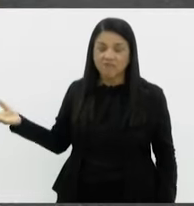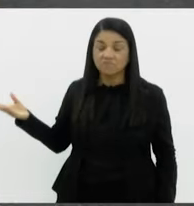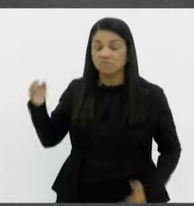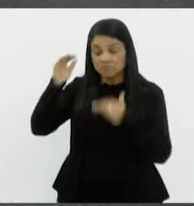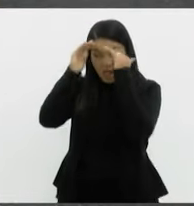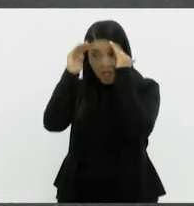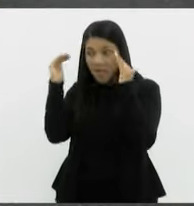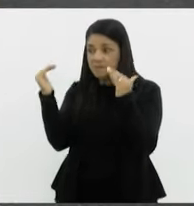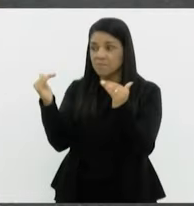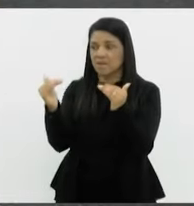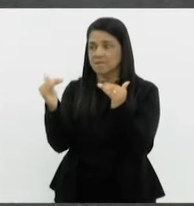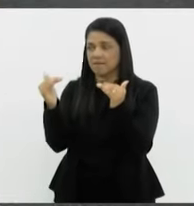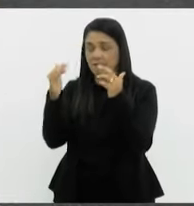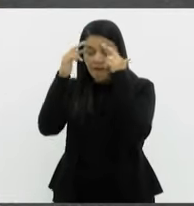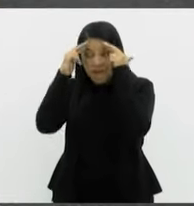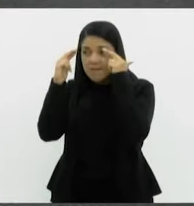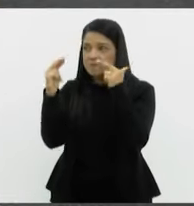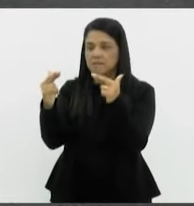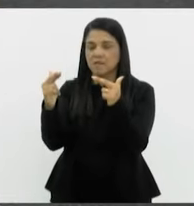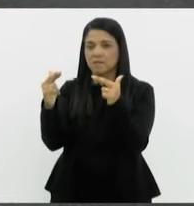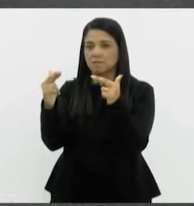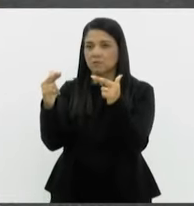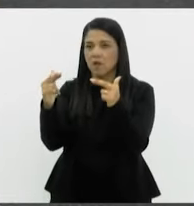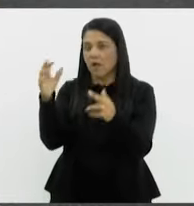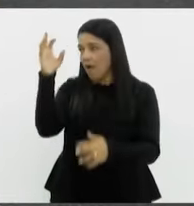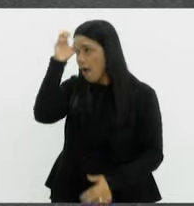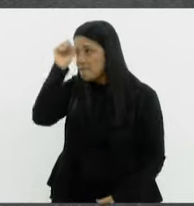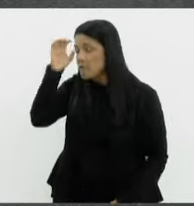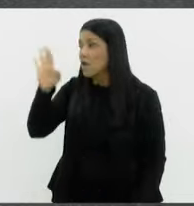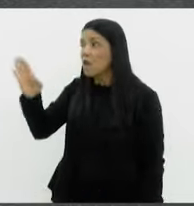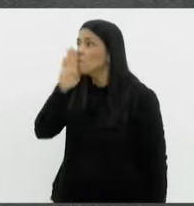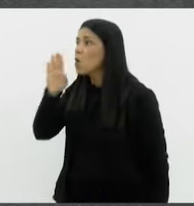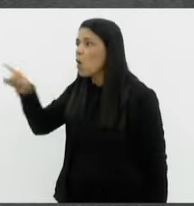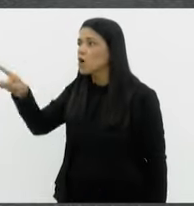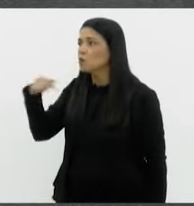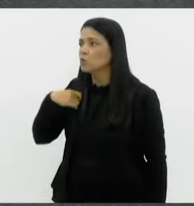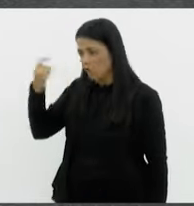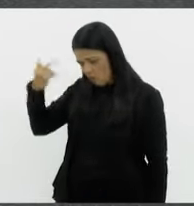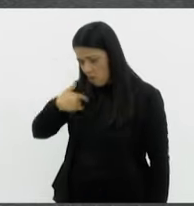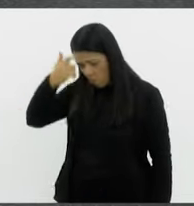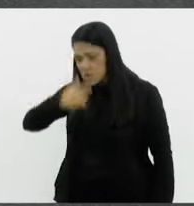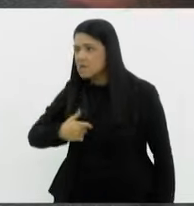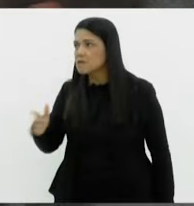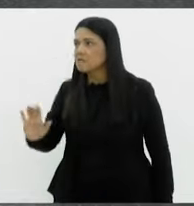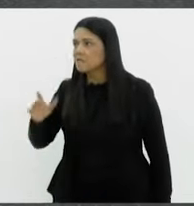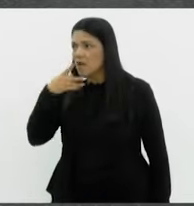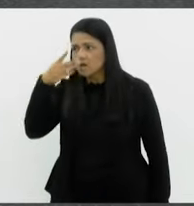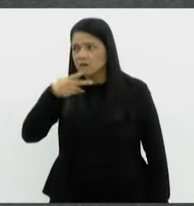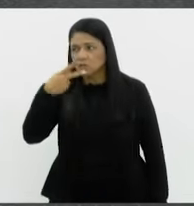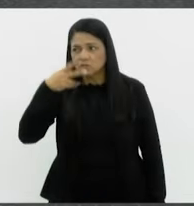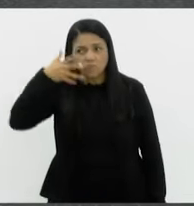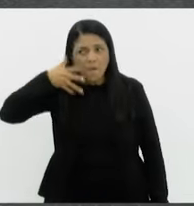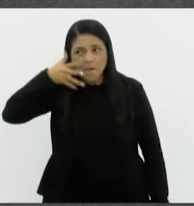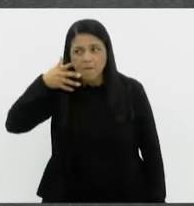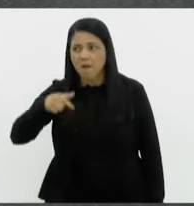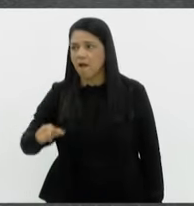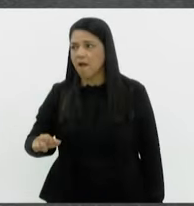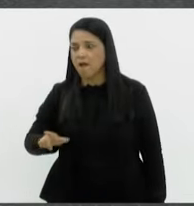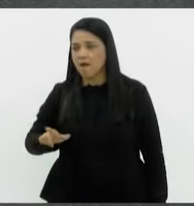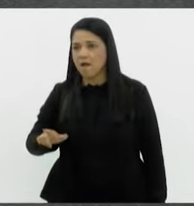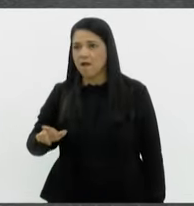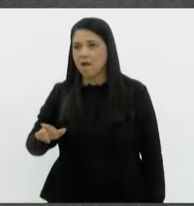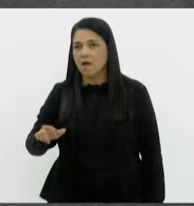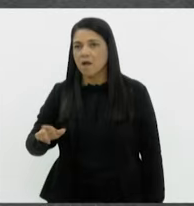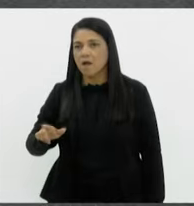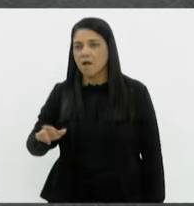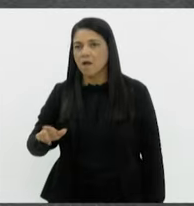Respeita, aprende a respeitar. Cala sua boca quando eu estiver falando. Respeita que você vem aqui falar bobagem. Olha, e eu só